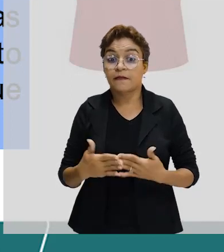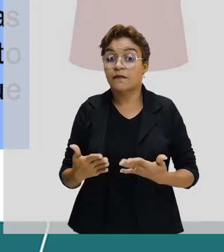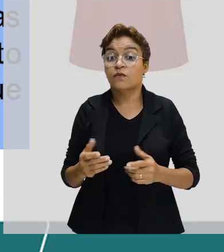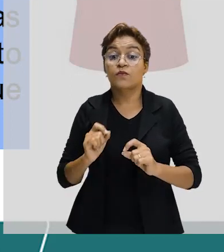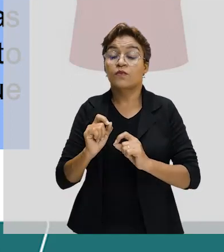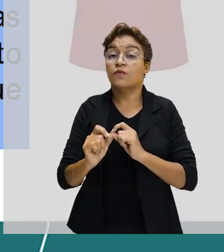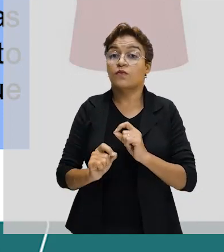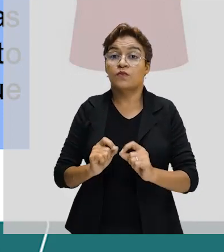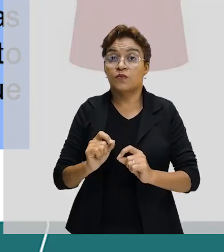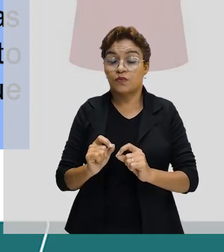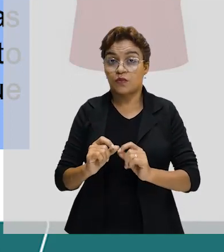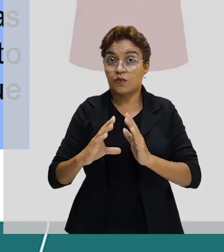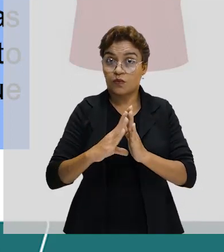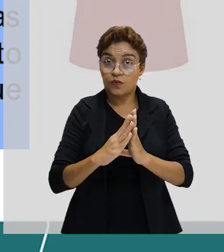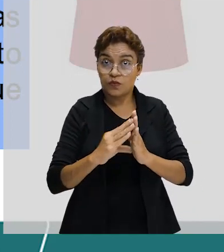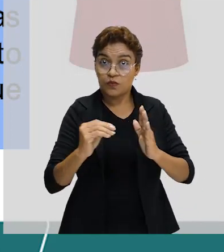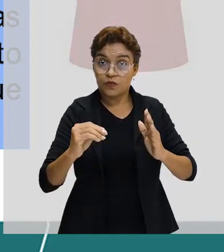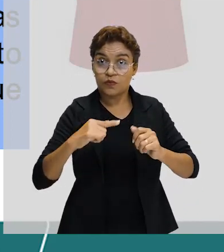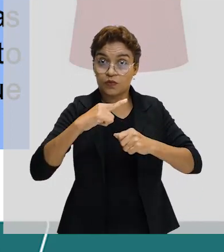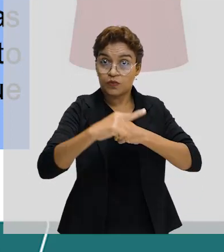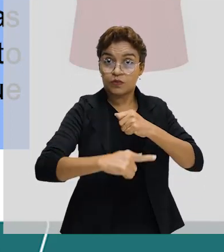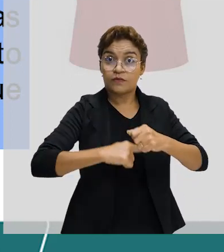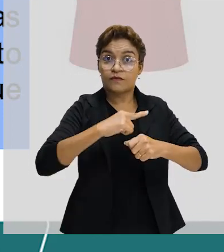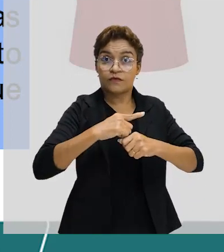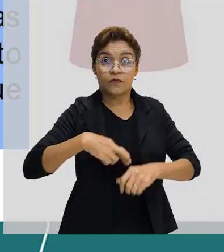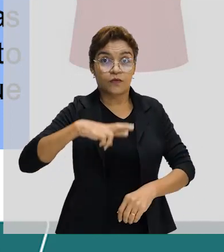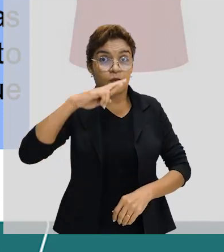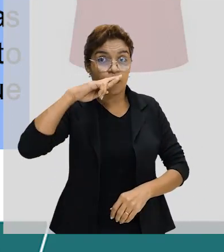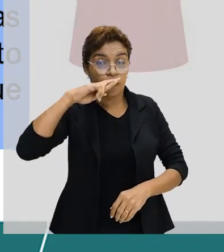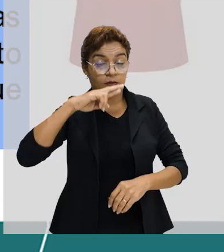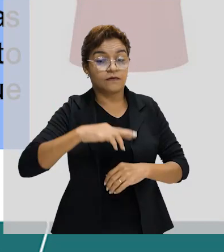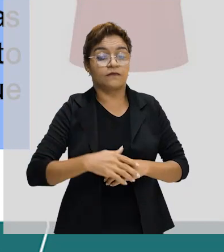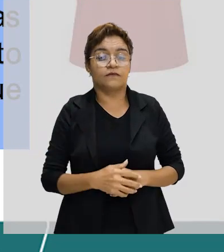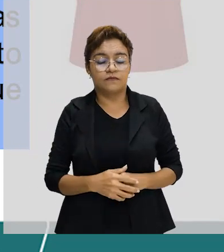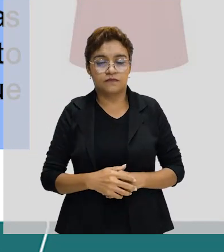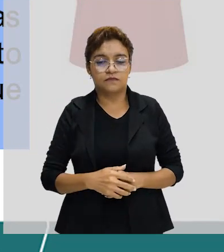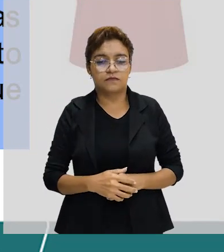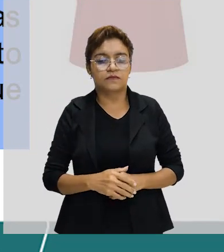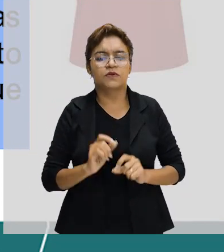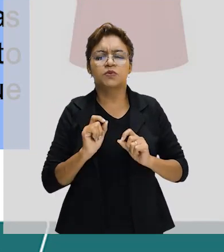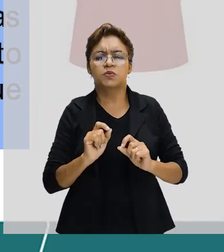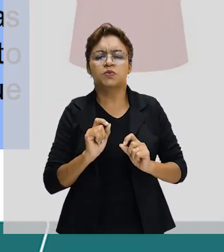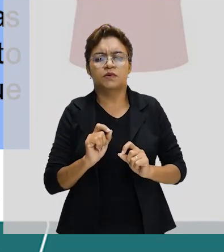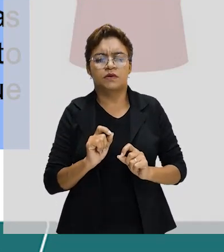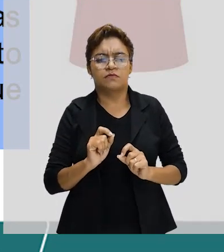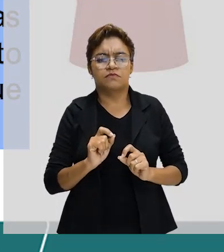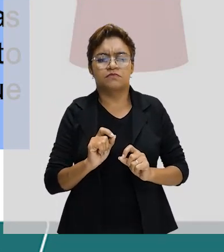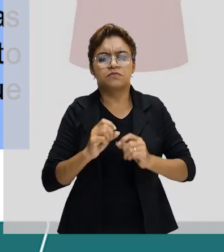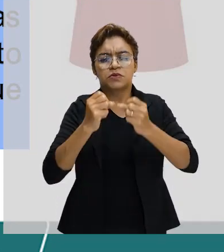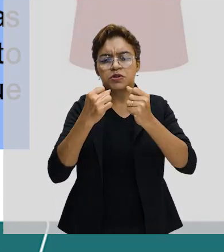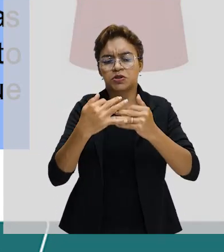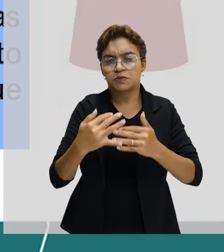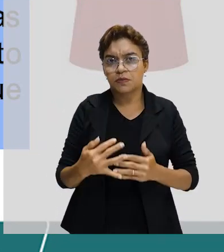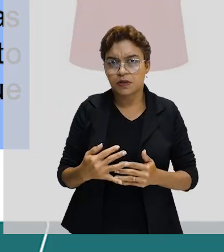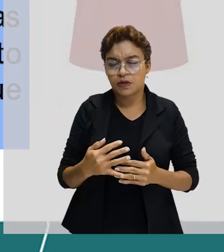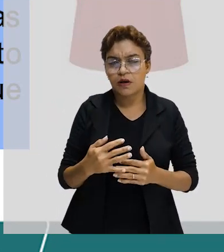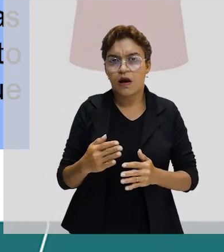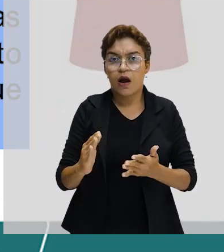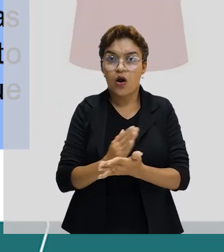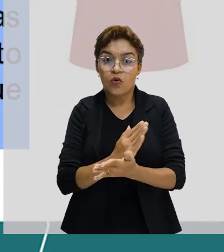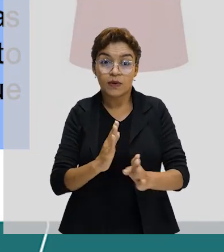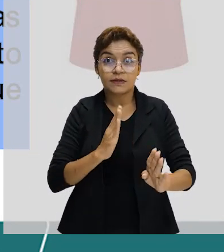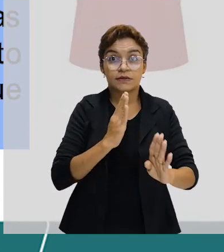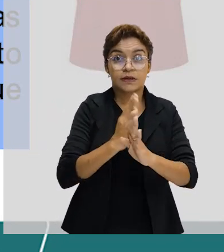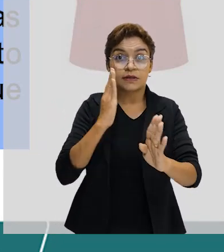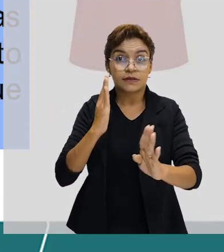melhoria no modelo atômico de Rutherford se deve a muitas descobertas.